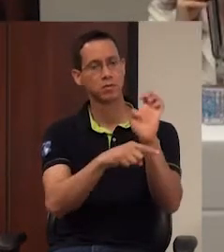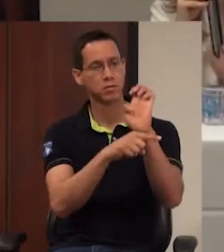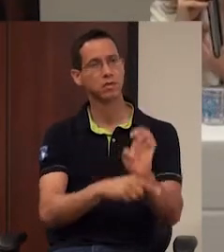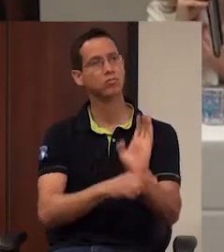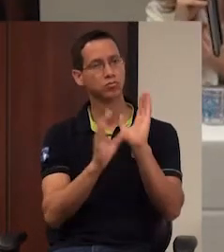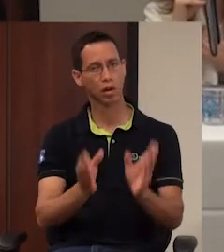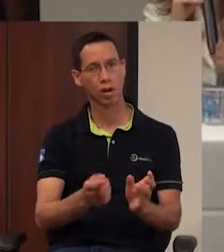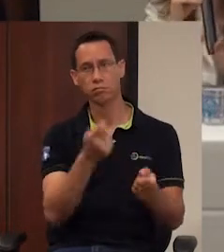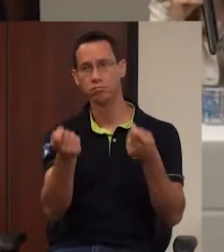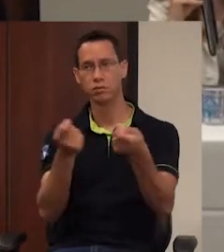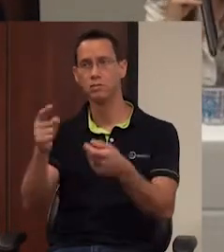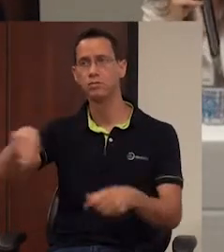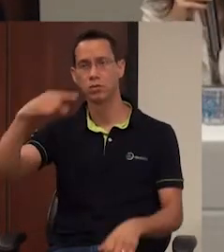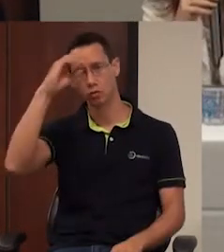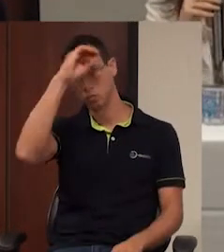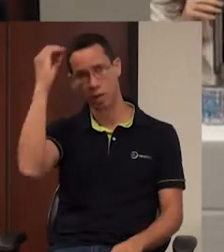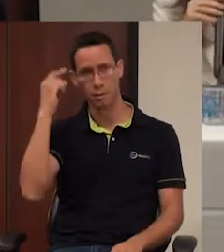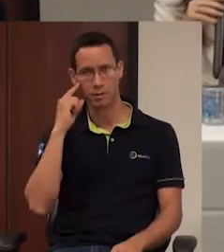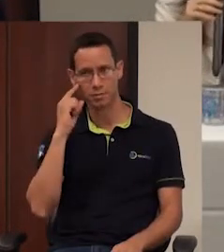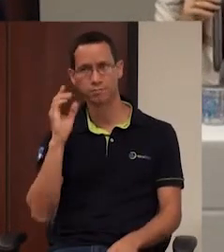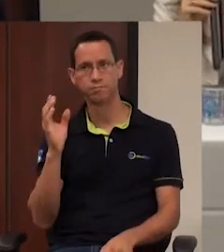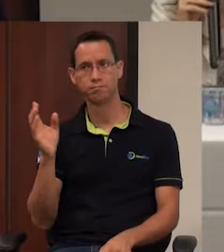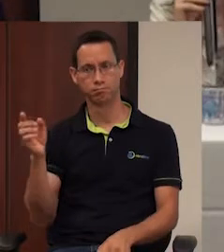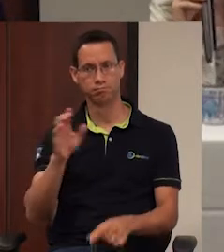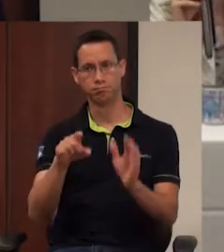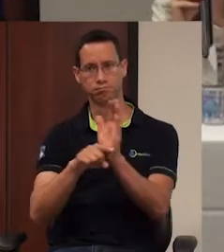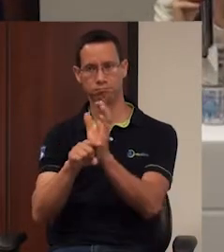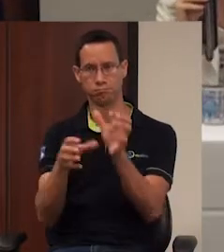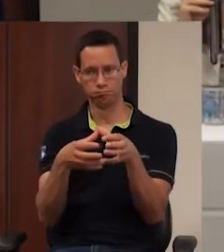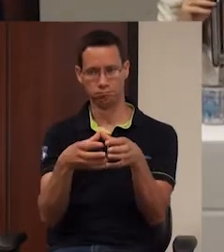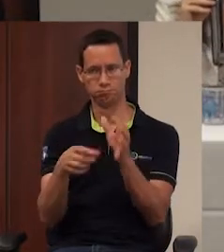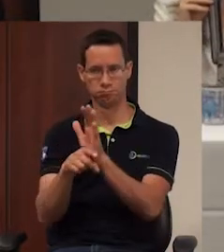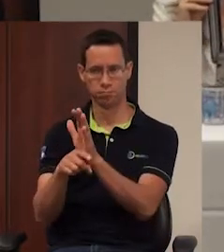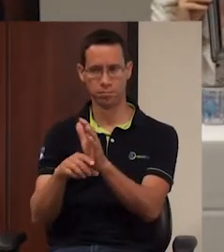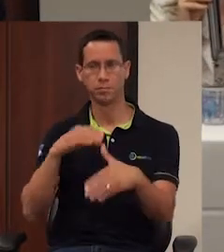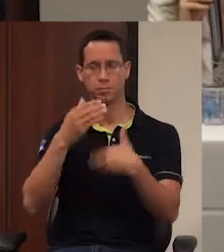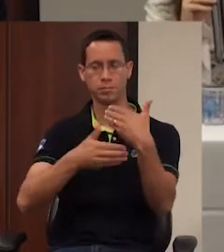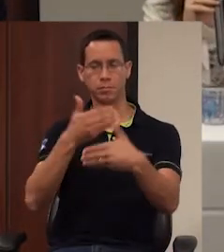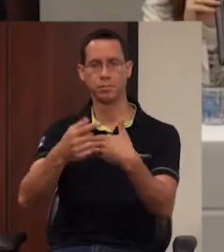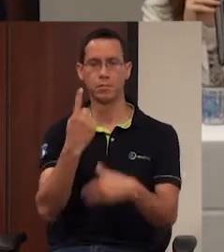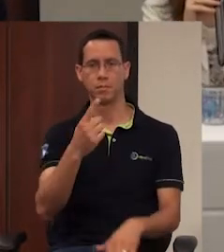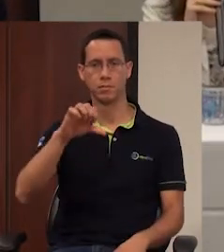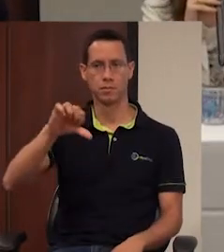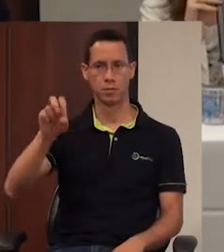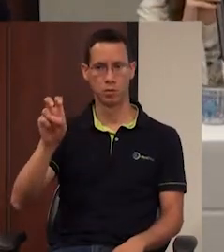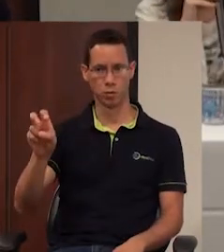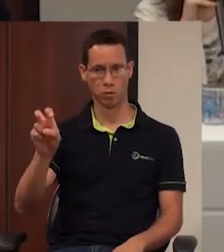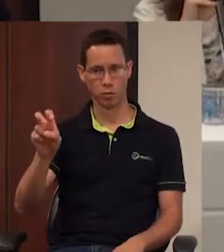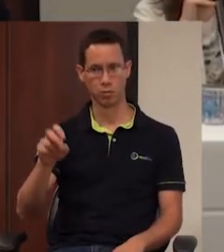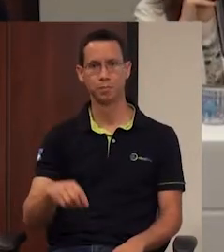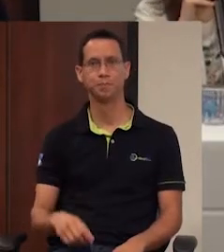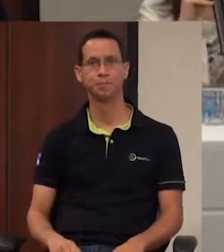já dava. E que elas pudessem viver com mais autonomia. Em 95, então, o governo sueco